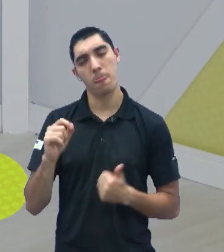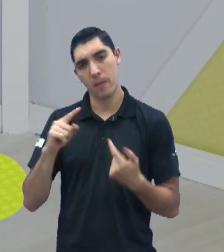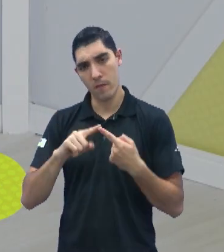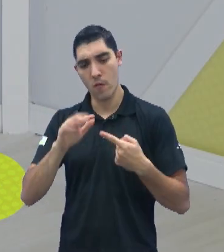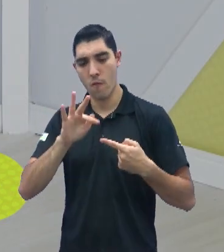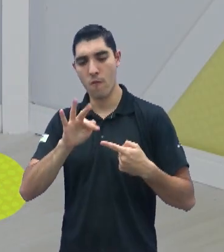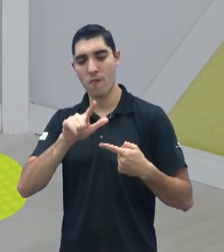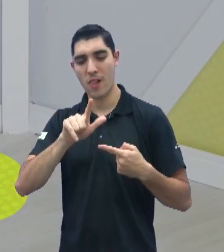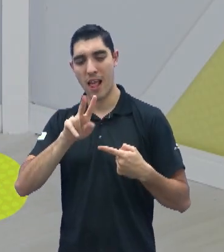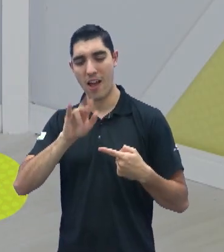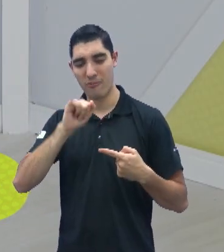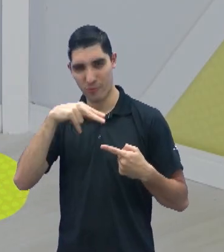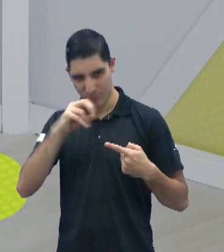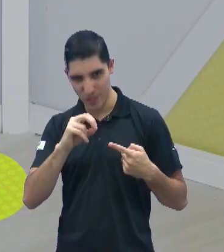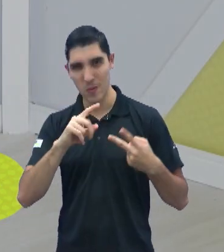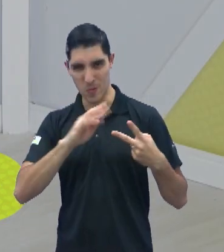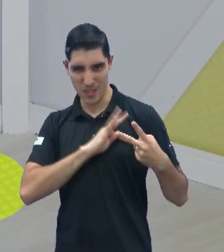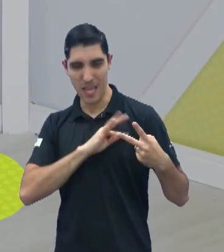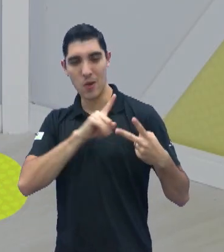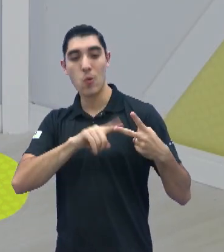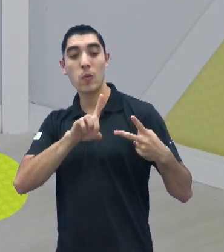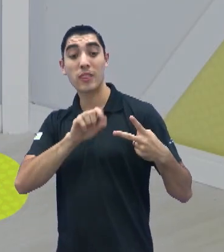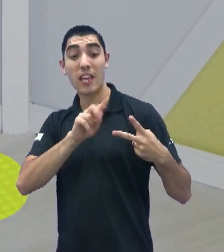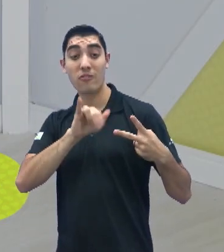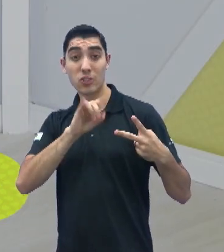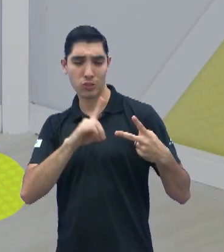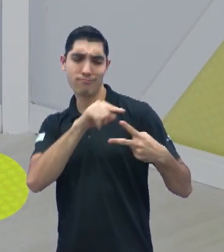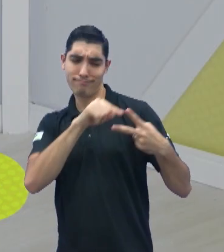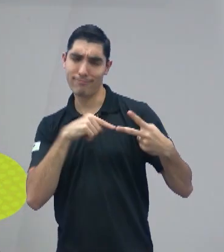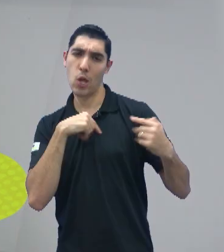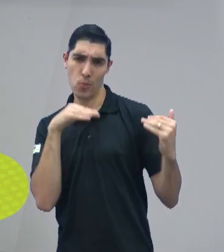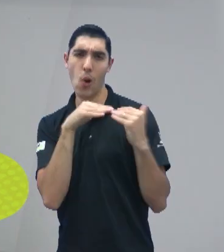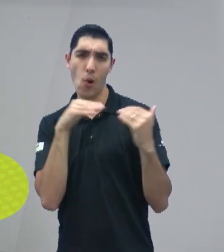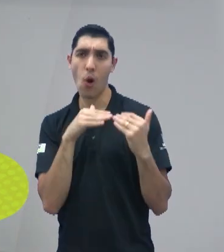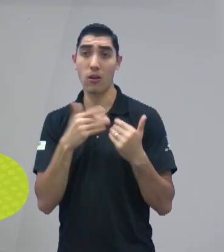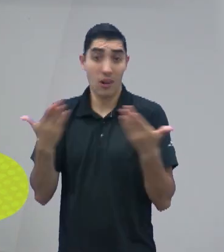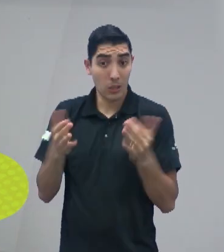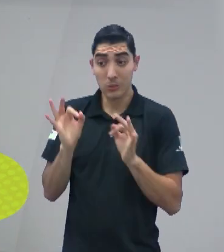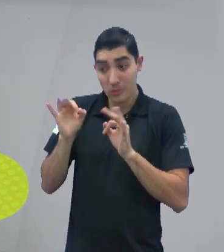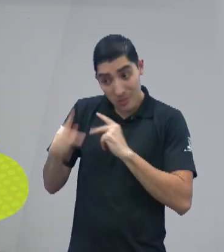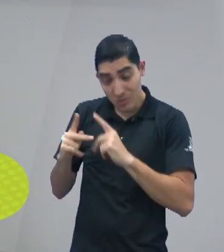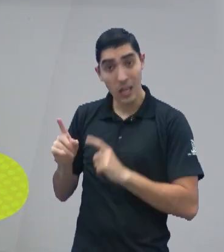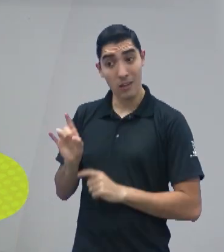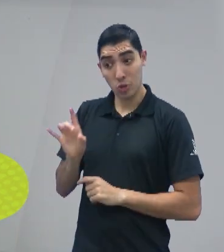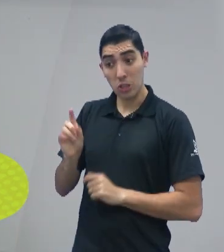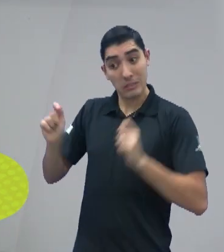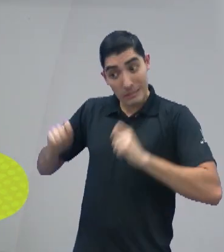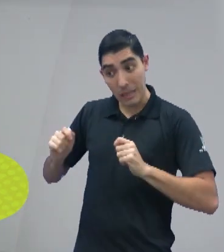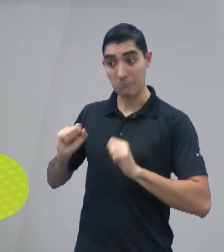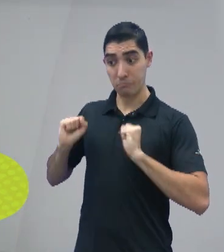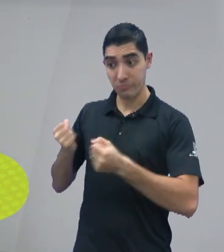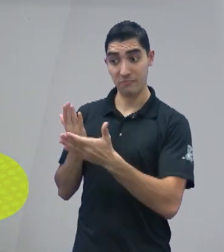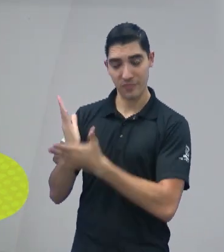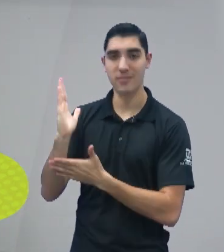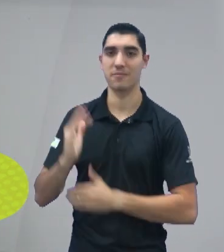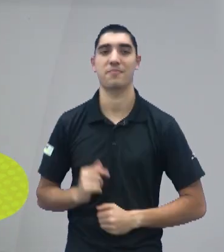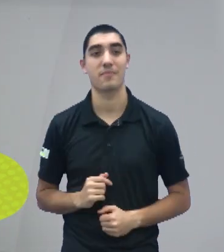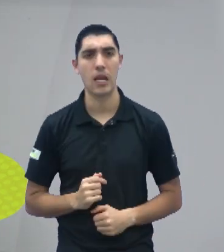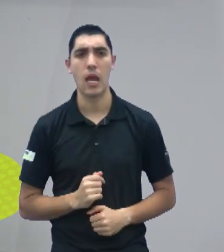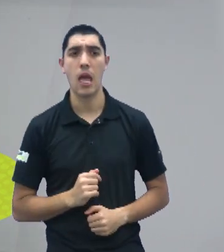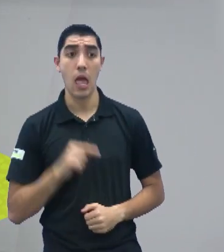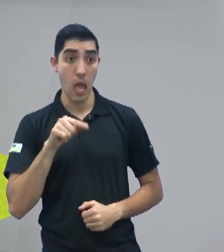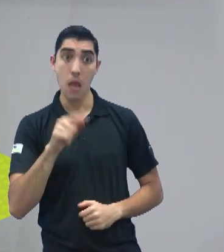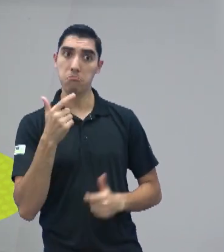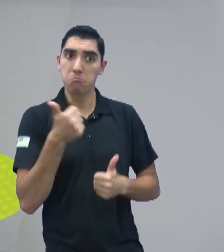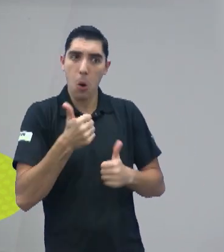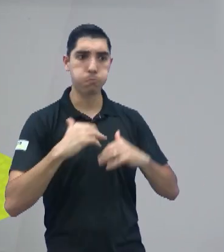depende de suas forças para avançar para os playoffs de semifinais. Com certeza, Vieira, não somente vencer, mas convencer também, né? Precisava de